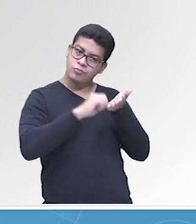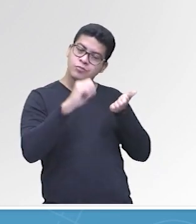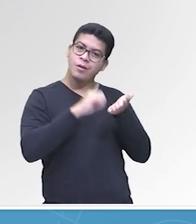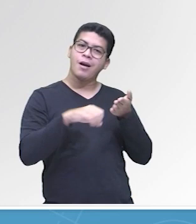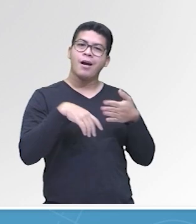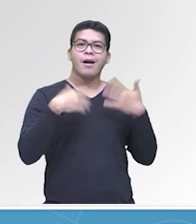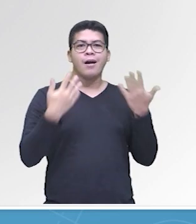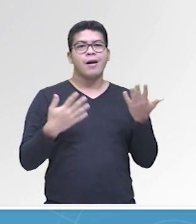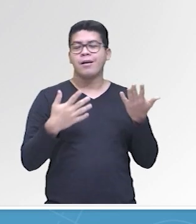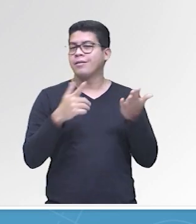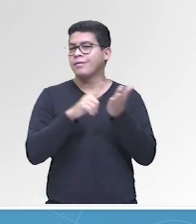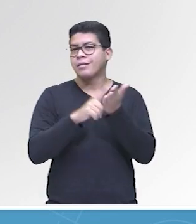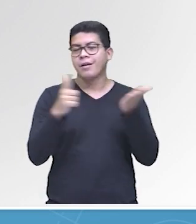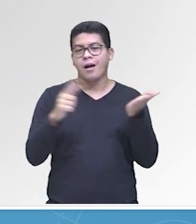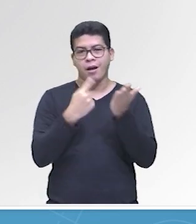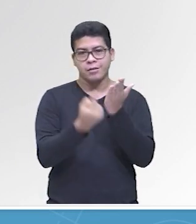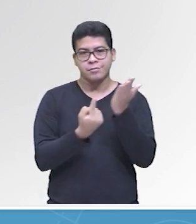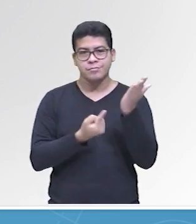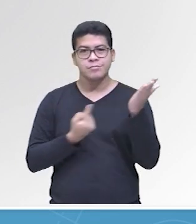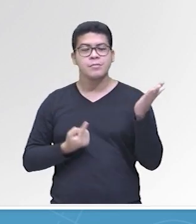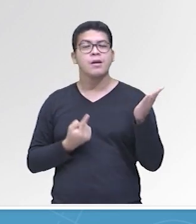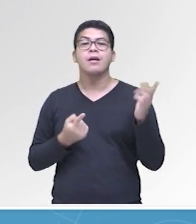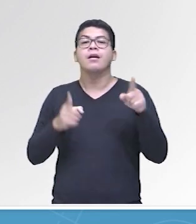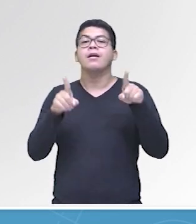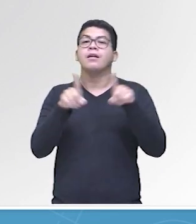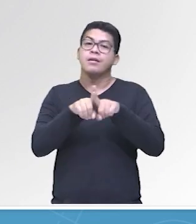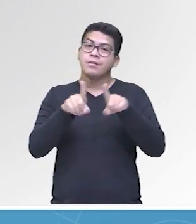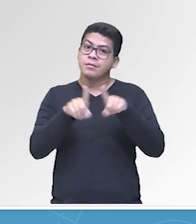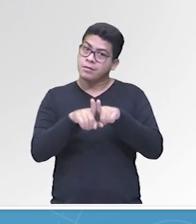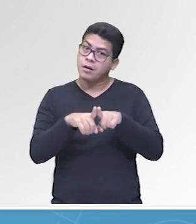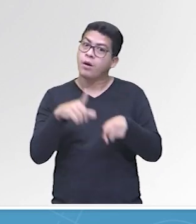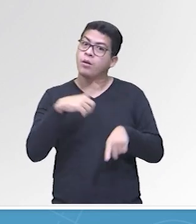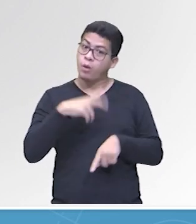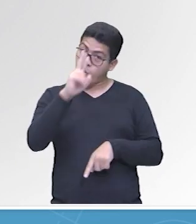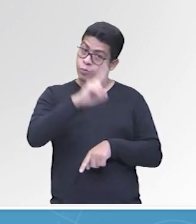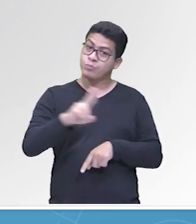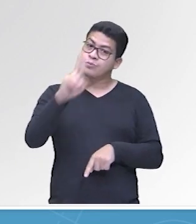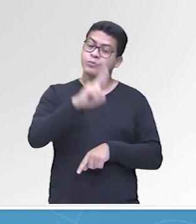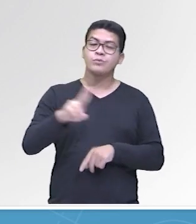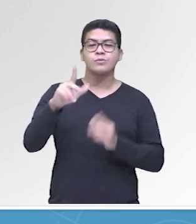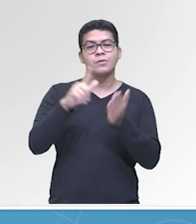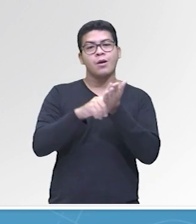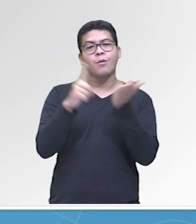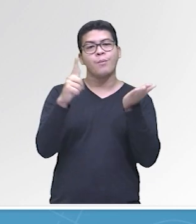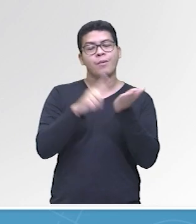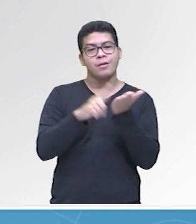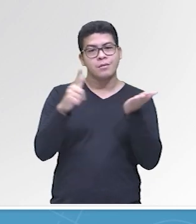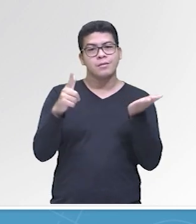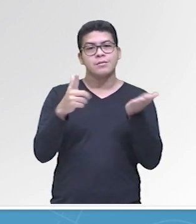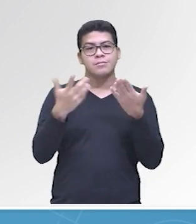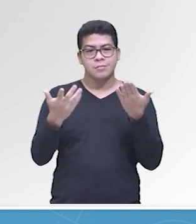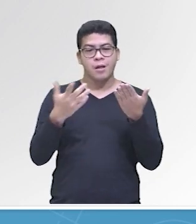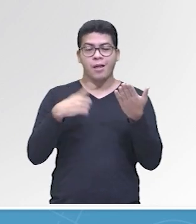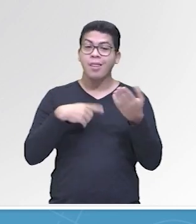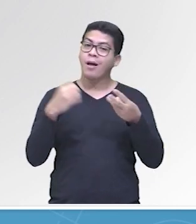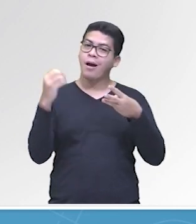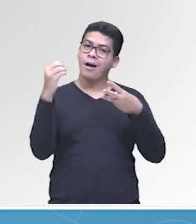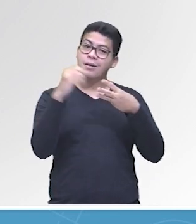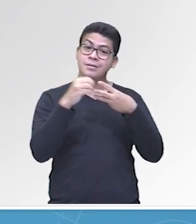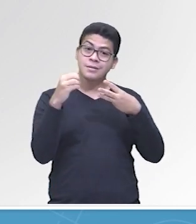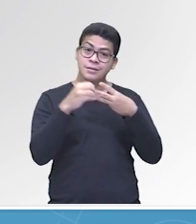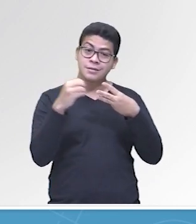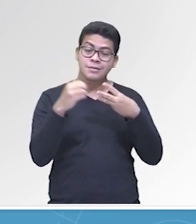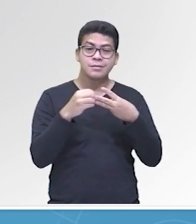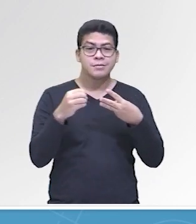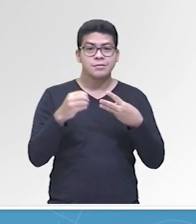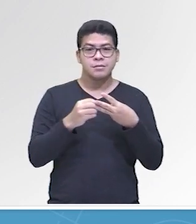didático, enfim, várias outras situações do dia a dia, você tem aí células ajudando no seu dia a dia.